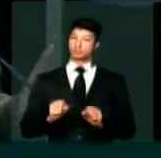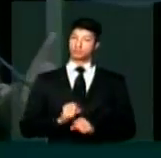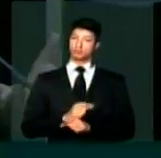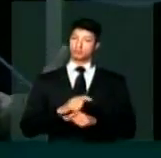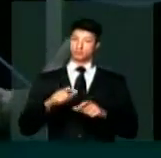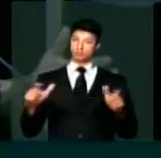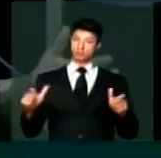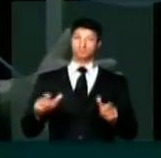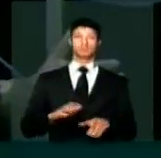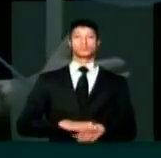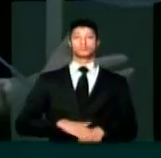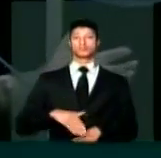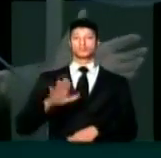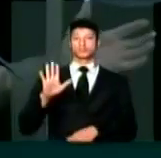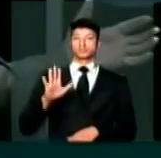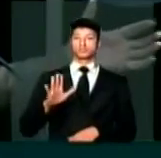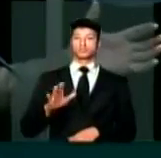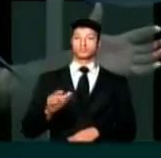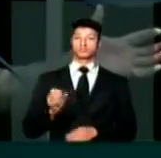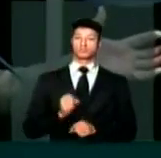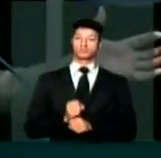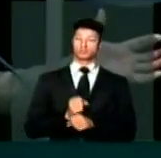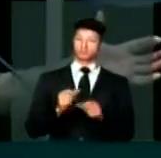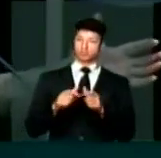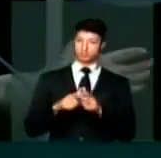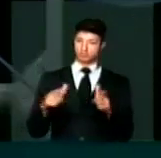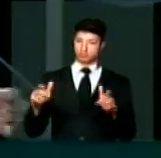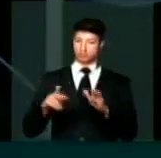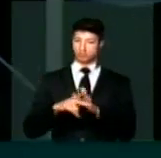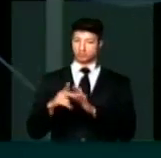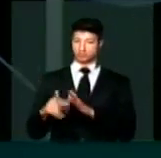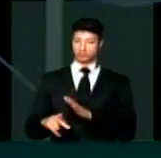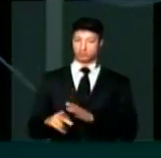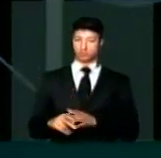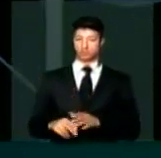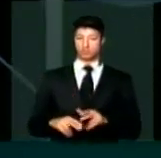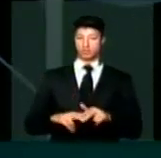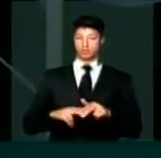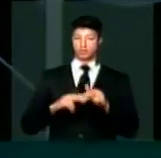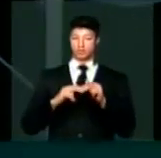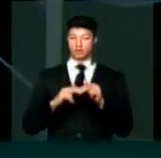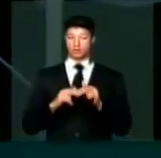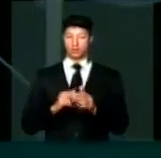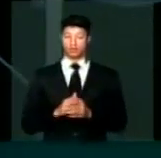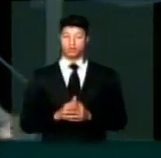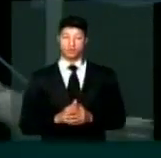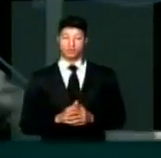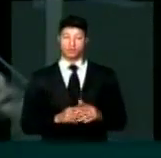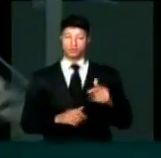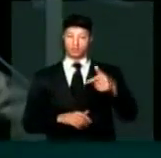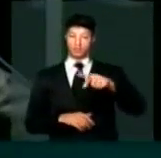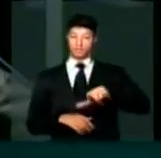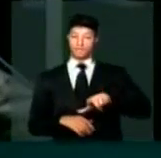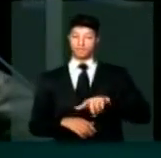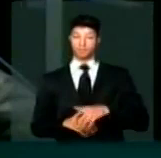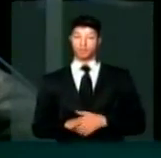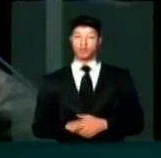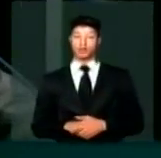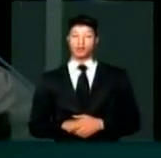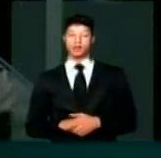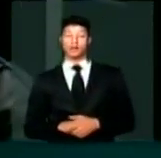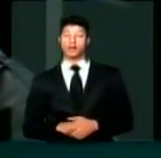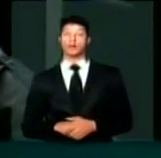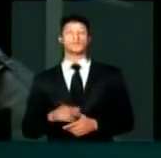aumentar cada vez mais a amplitude dele. Por isso, mais uma vez,